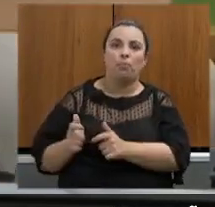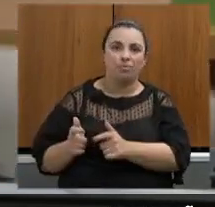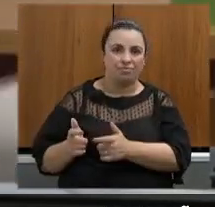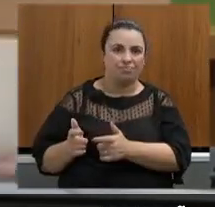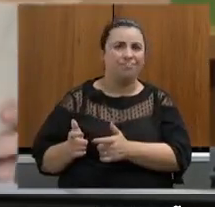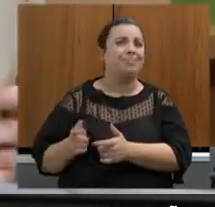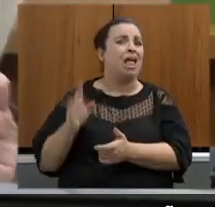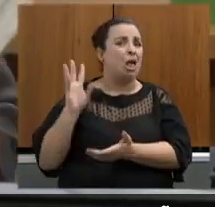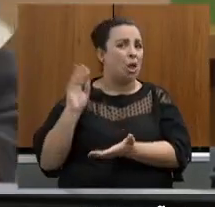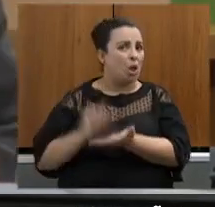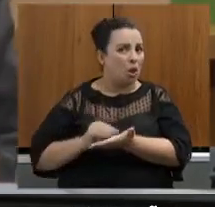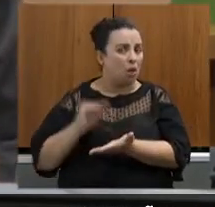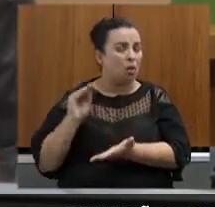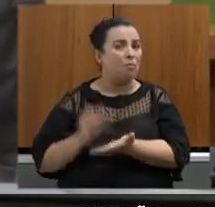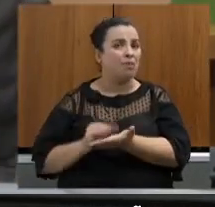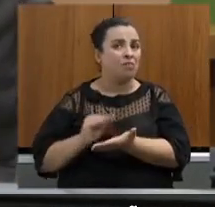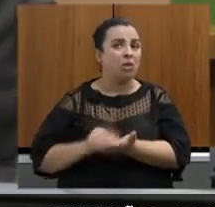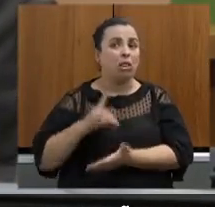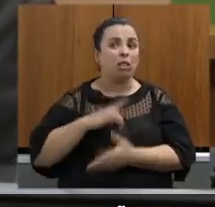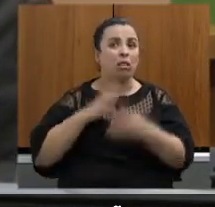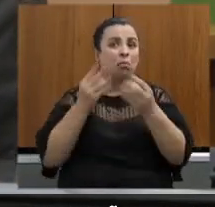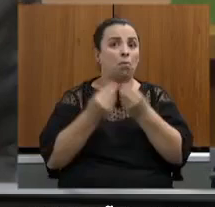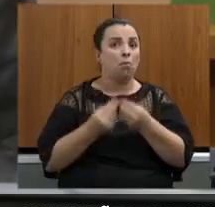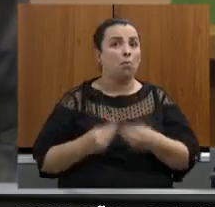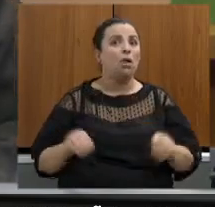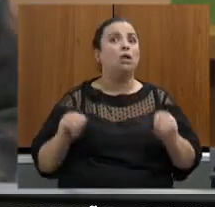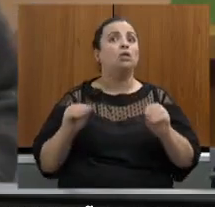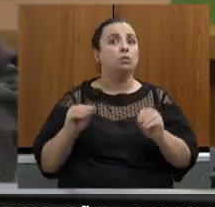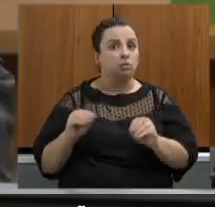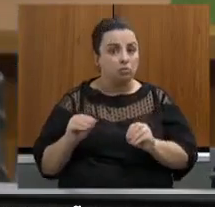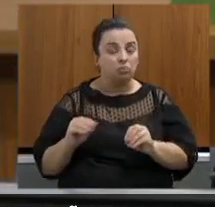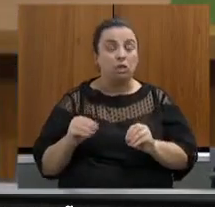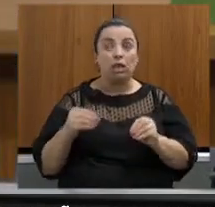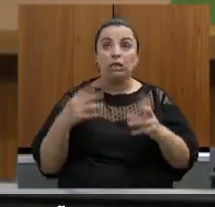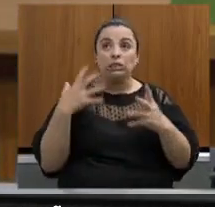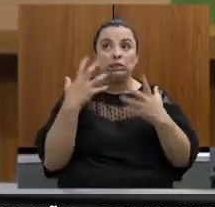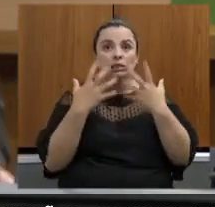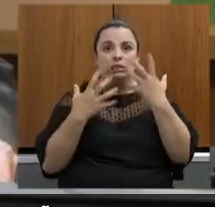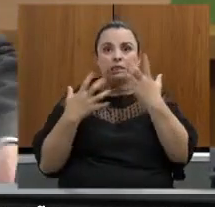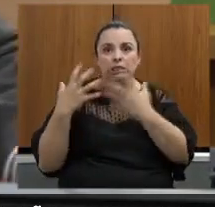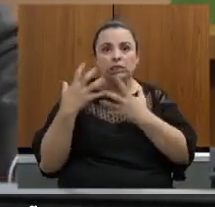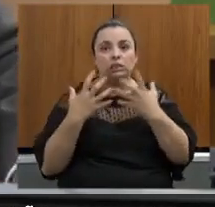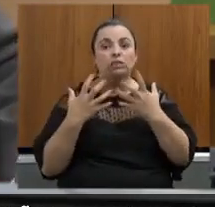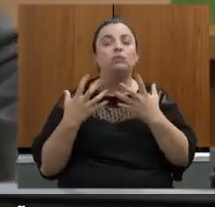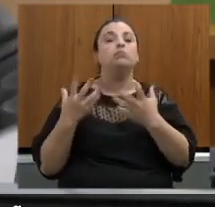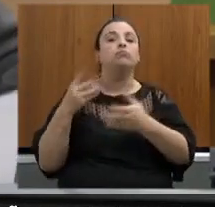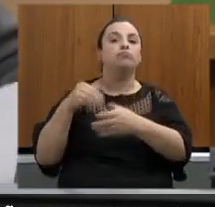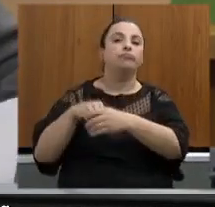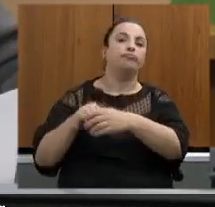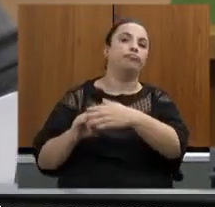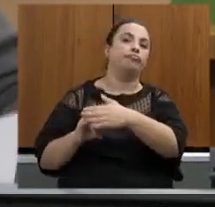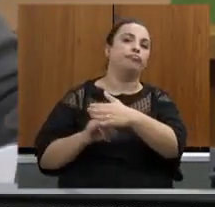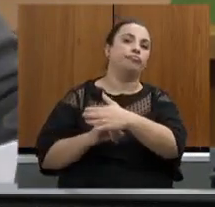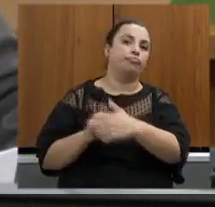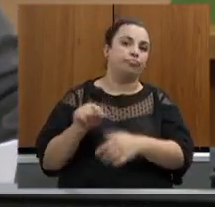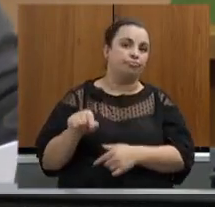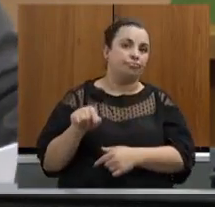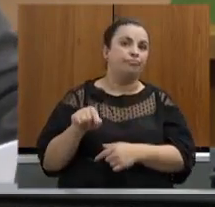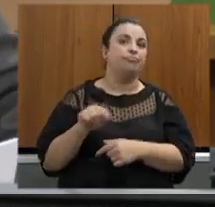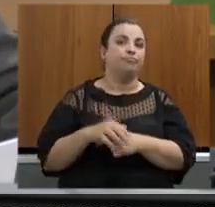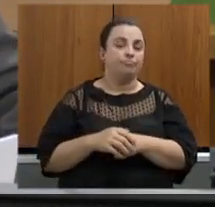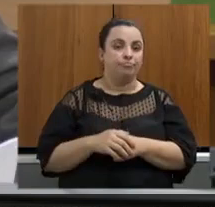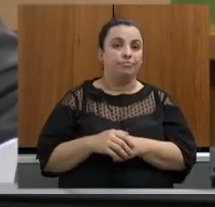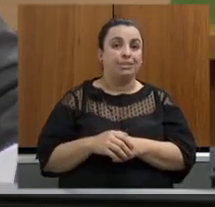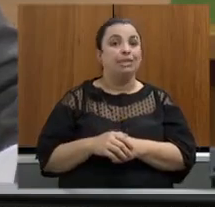imenso e vem causando O Impacto é eu diria desesperador nas instituições e o ambiente na